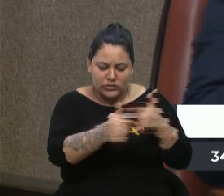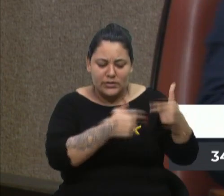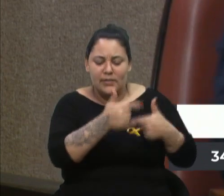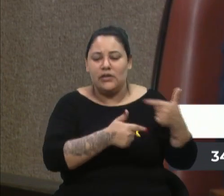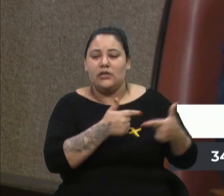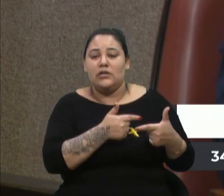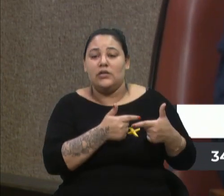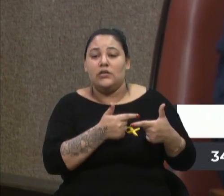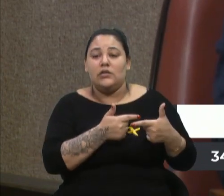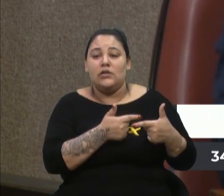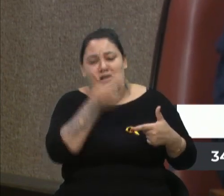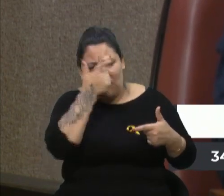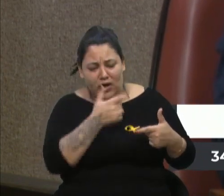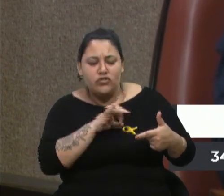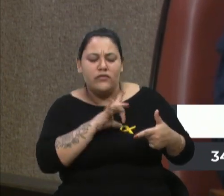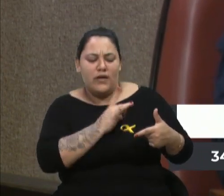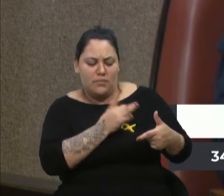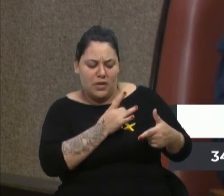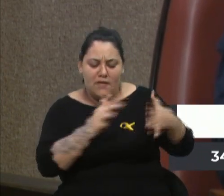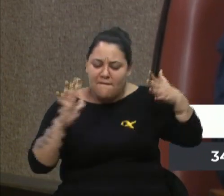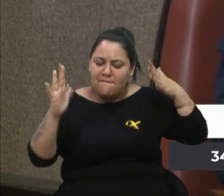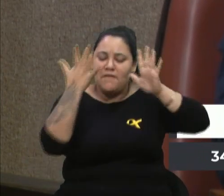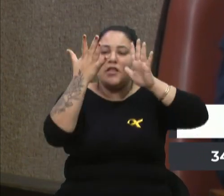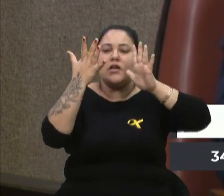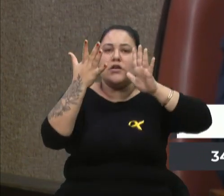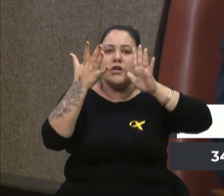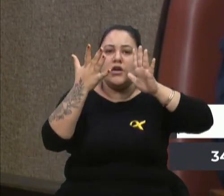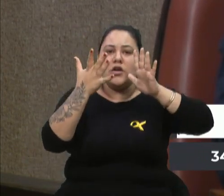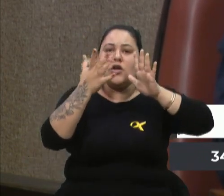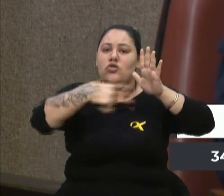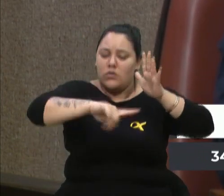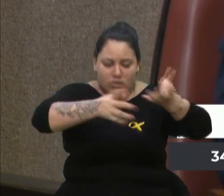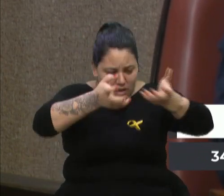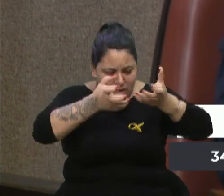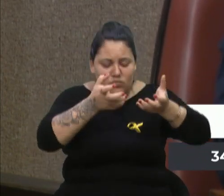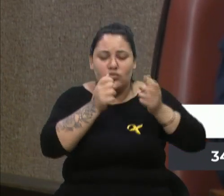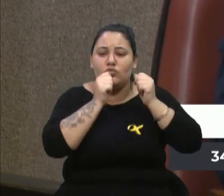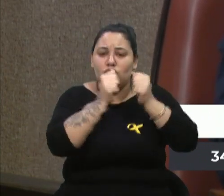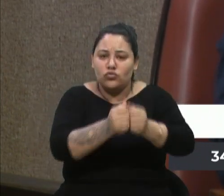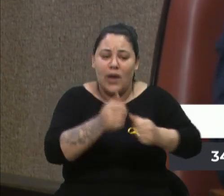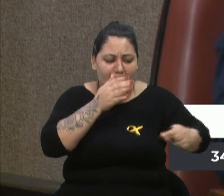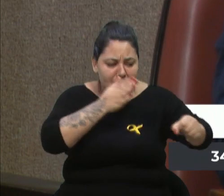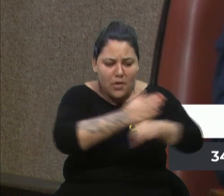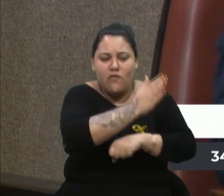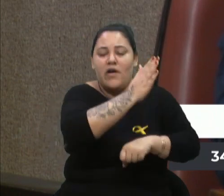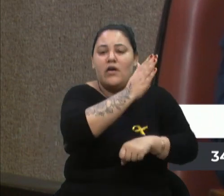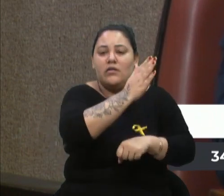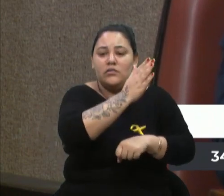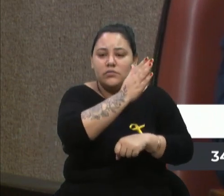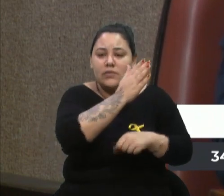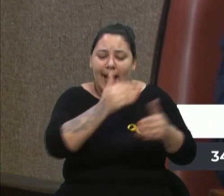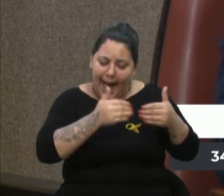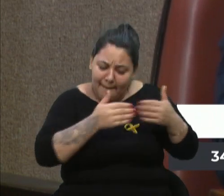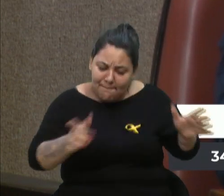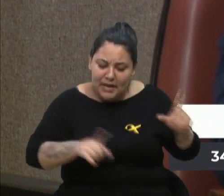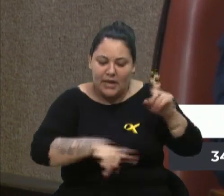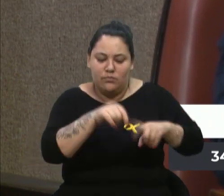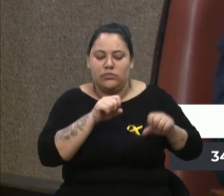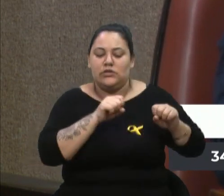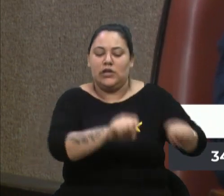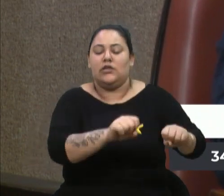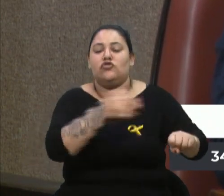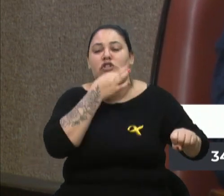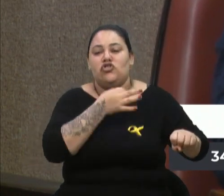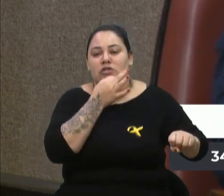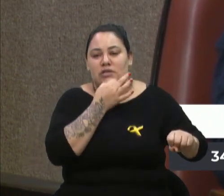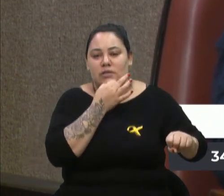de enfrentar. E agora vão enfrentar junto. Nós queremos todos juntos. Nós queremos aprovar isso, abrir o mercado de